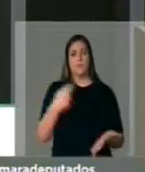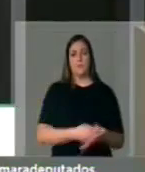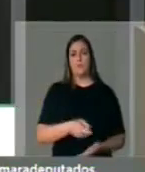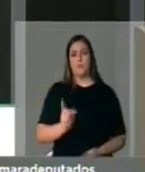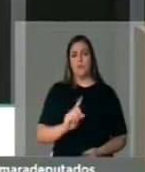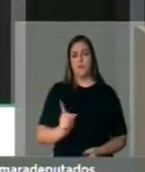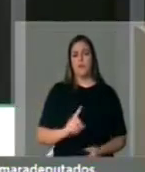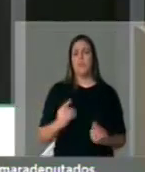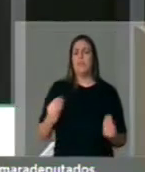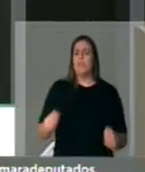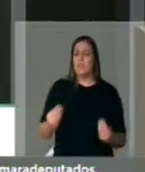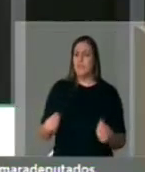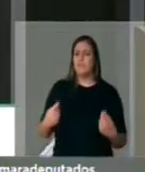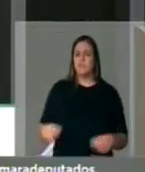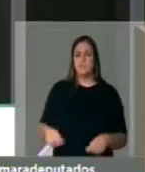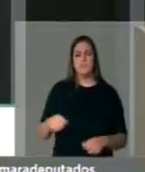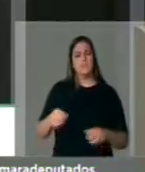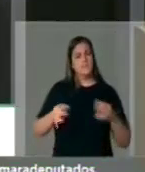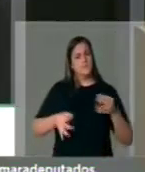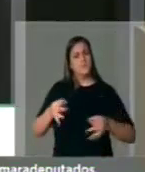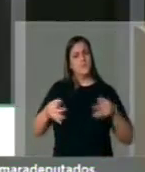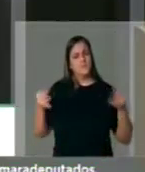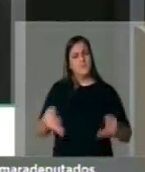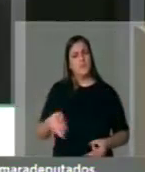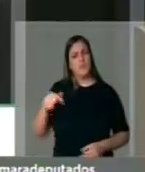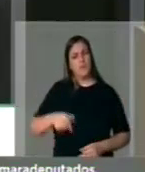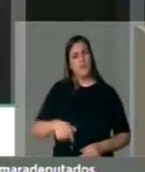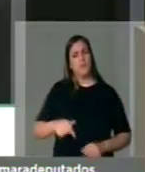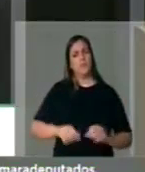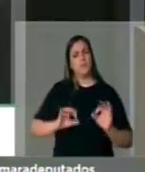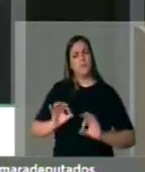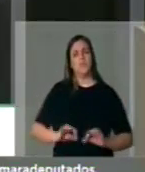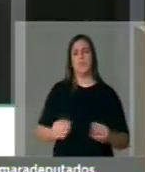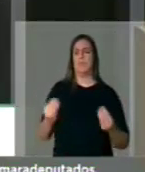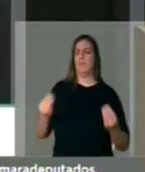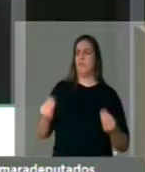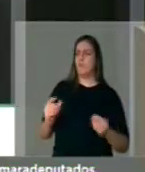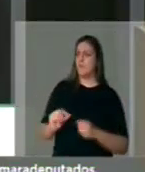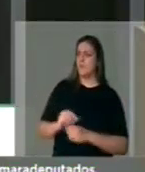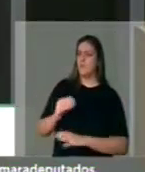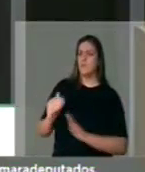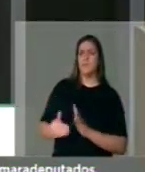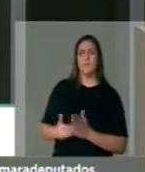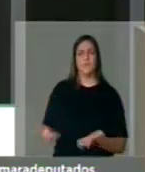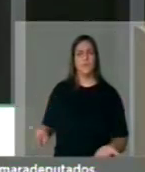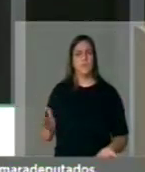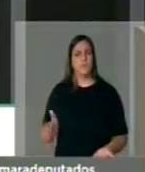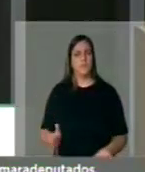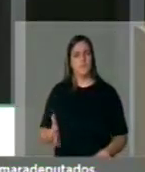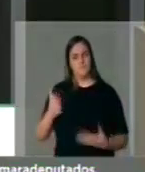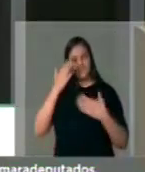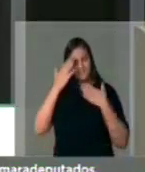velocidade maior para que se faça justiça a quem produziu a matéria-prima, que são os produtores. Muito obrigado, presidente.